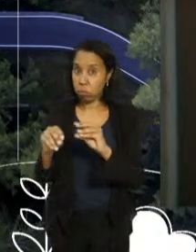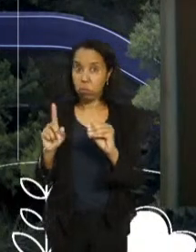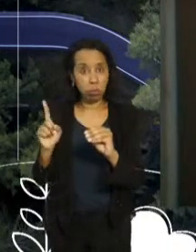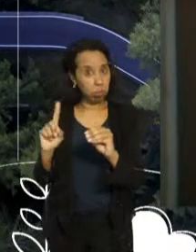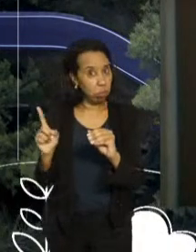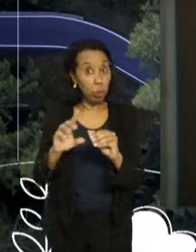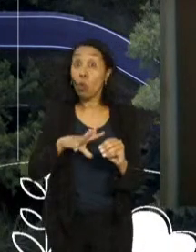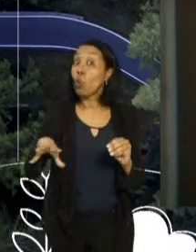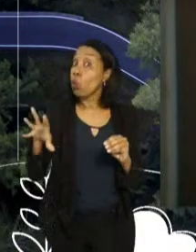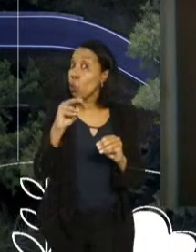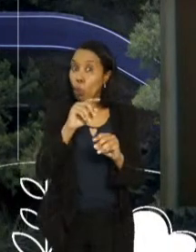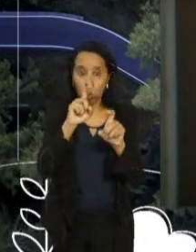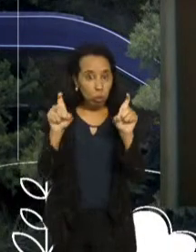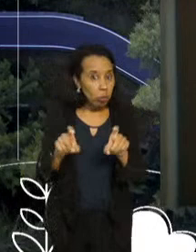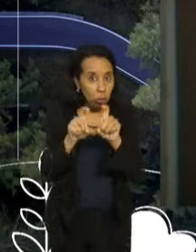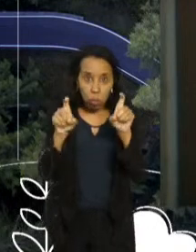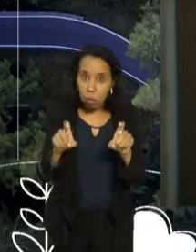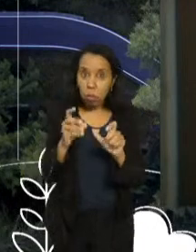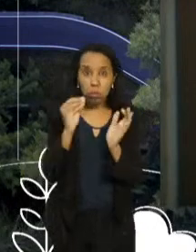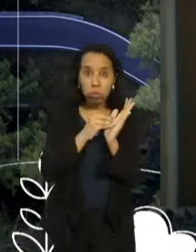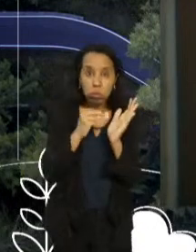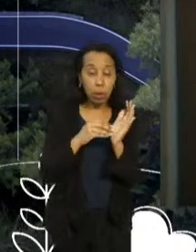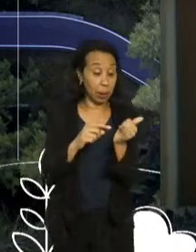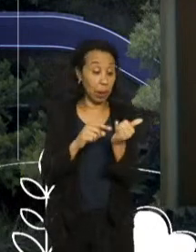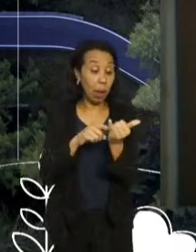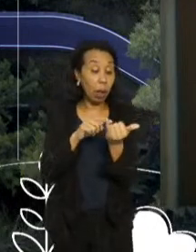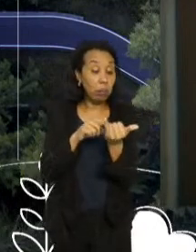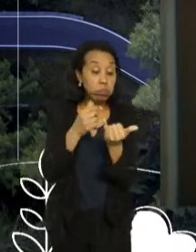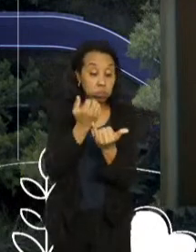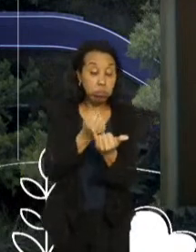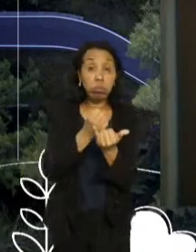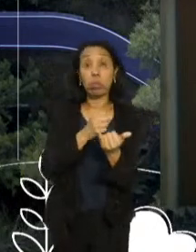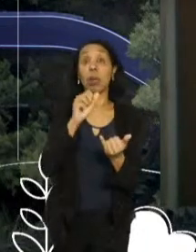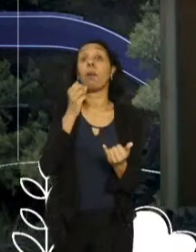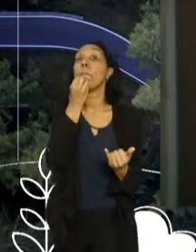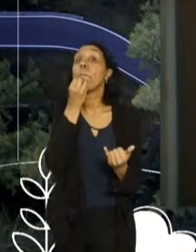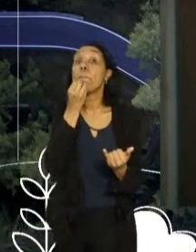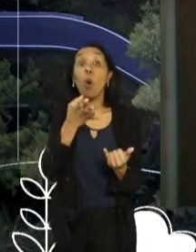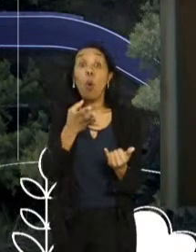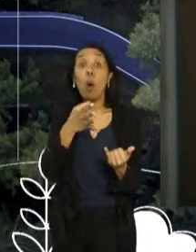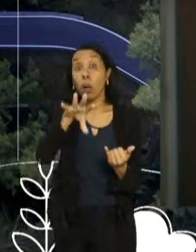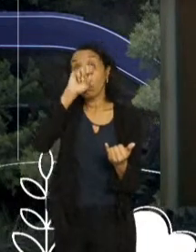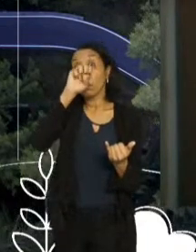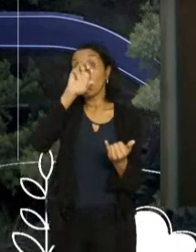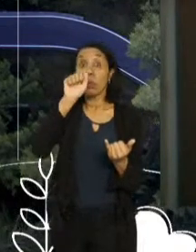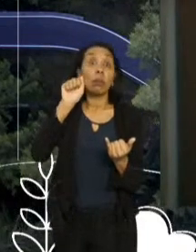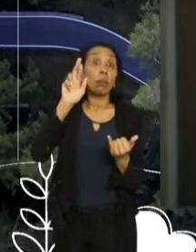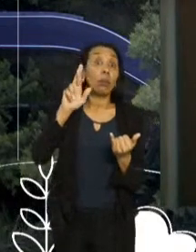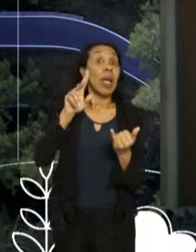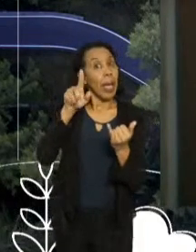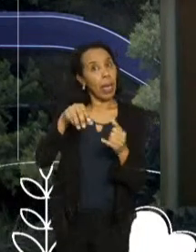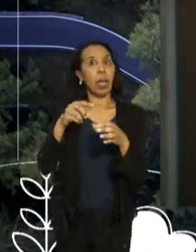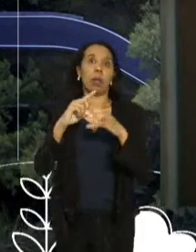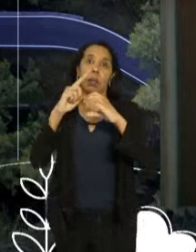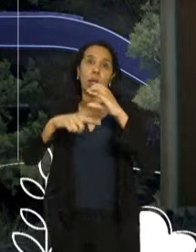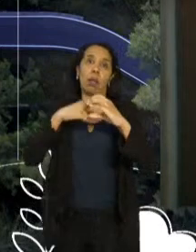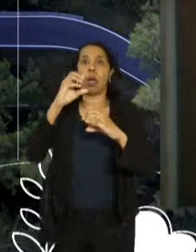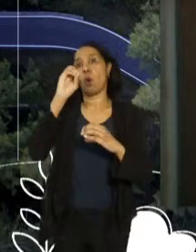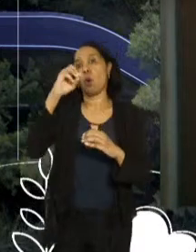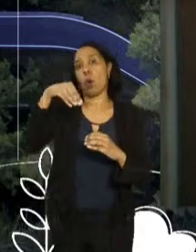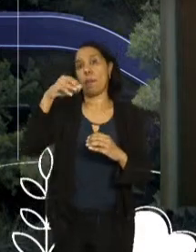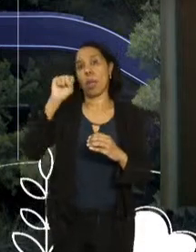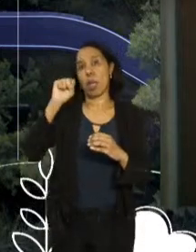nós apresentamos qualidade do ar boa, nós utilizamos o padrão da OMS, ou seja, não